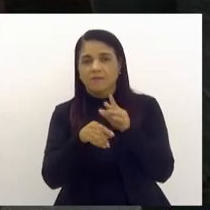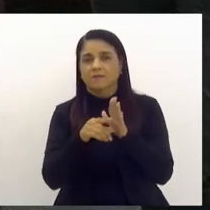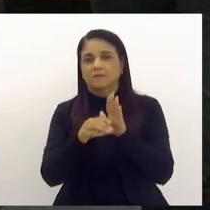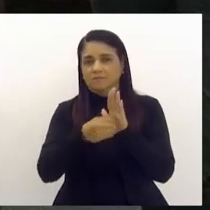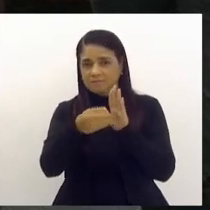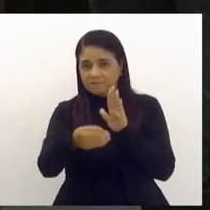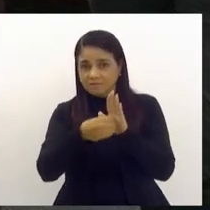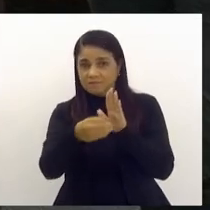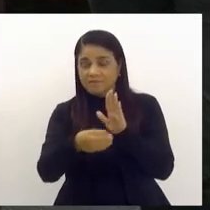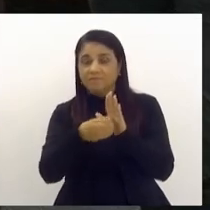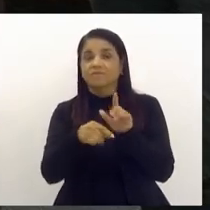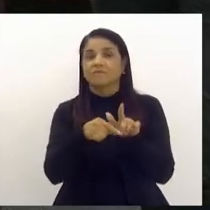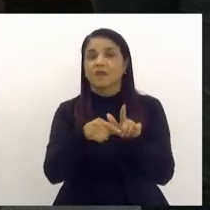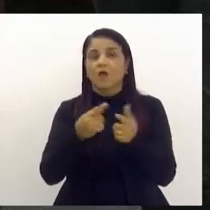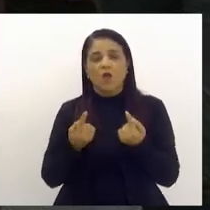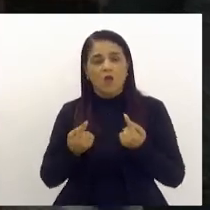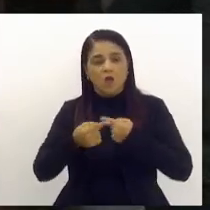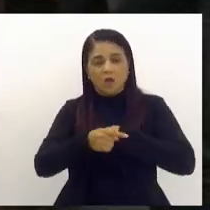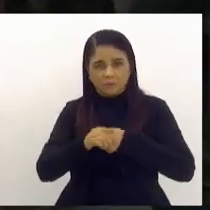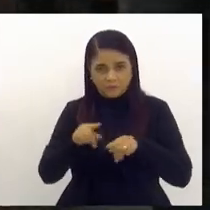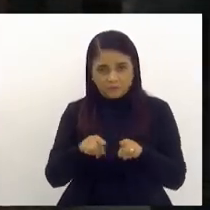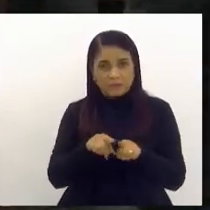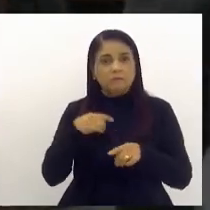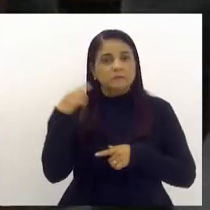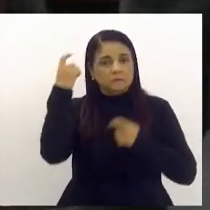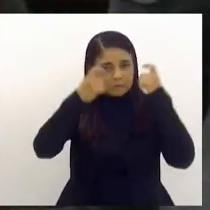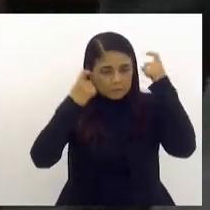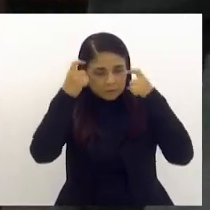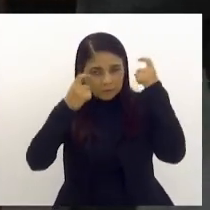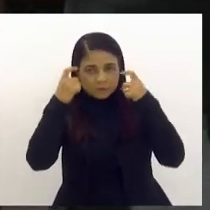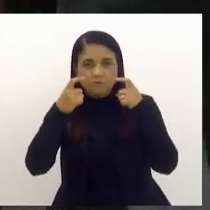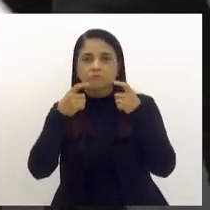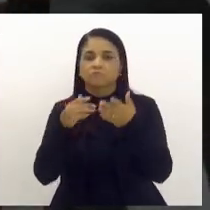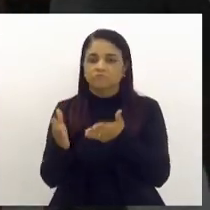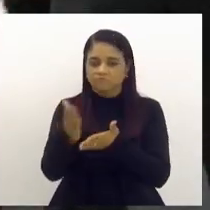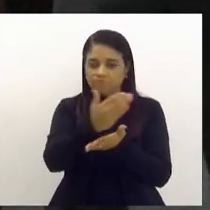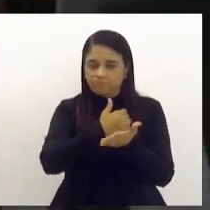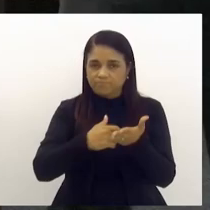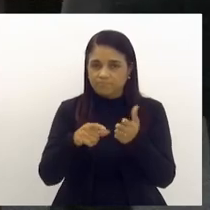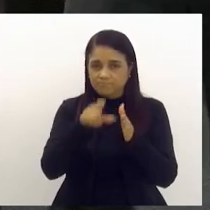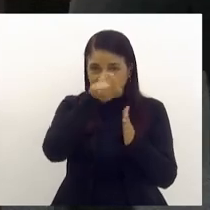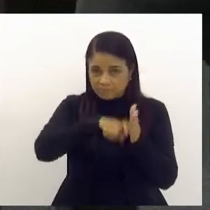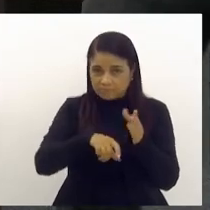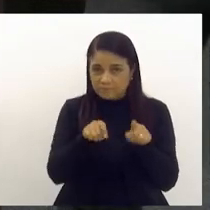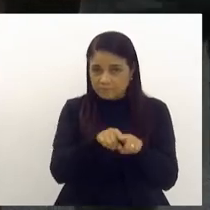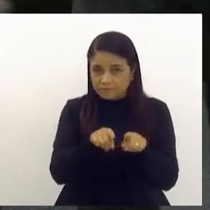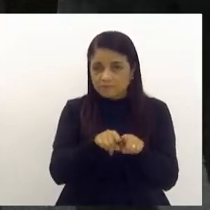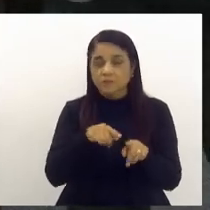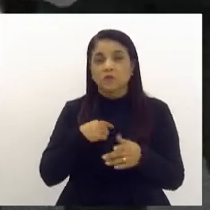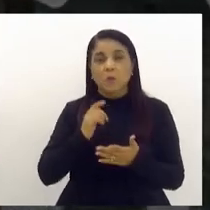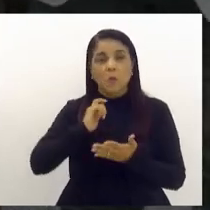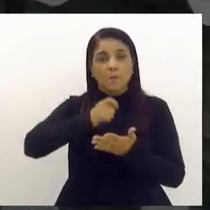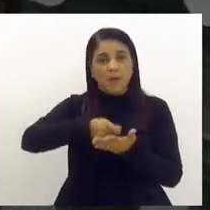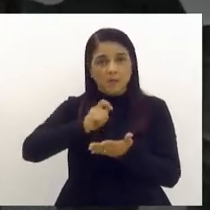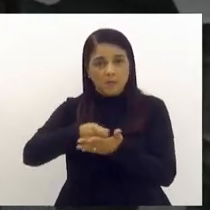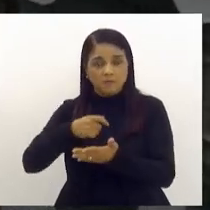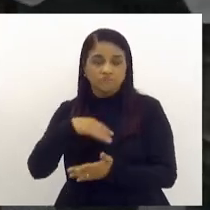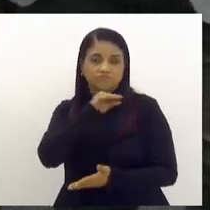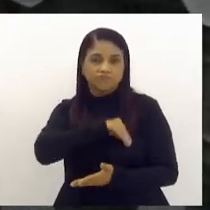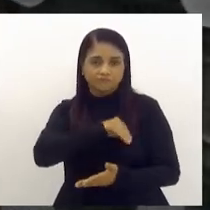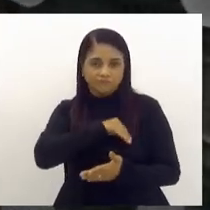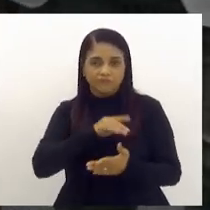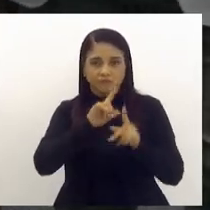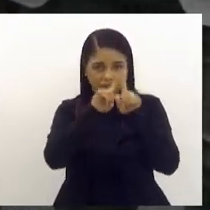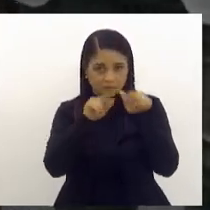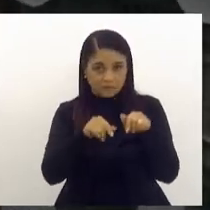nos preocupamos, sim, com a situação fiscal do Estado e também nos preocupamos com o pagamento dos servidores, mas com a garantia da política